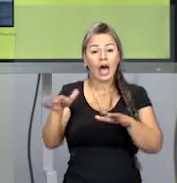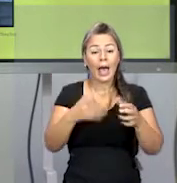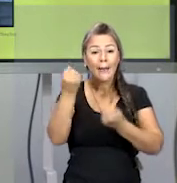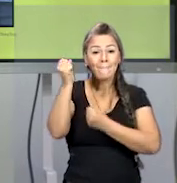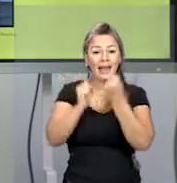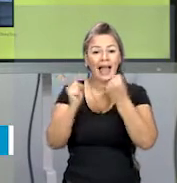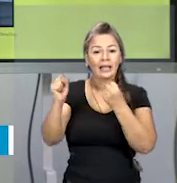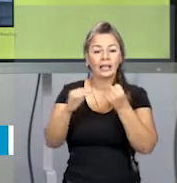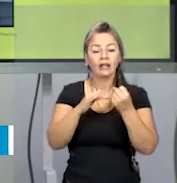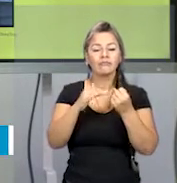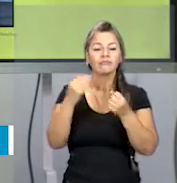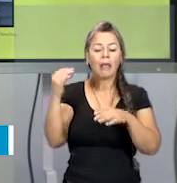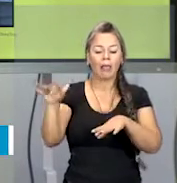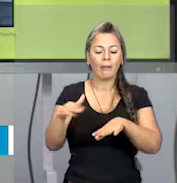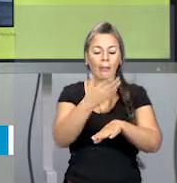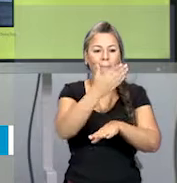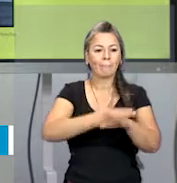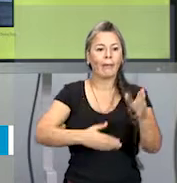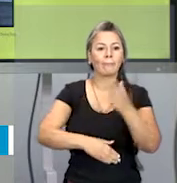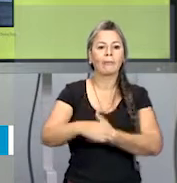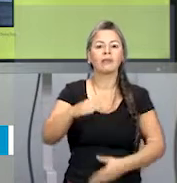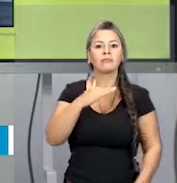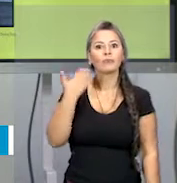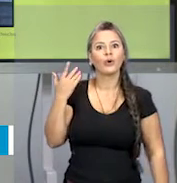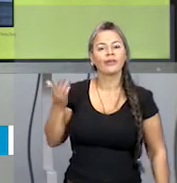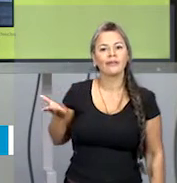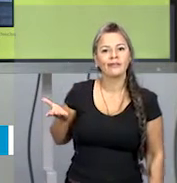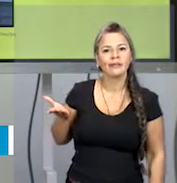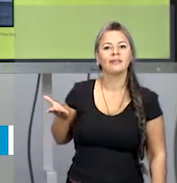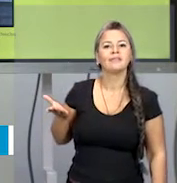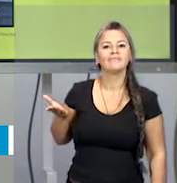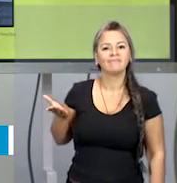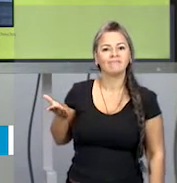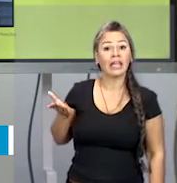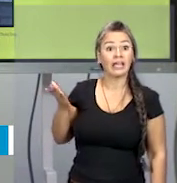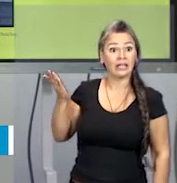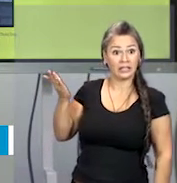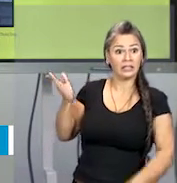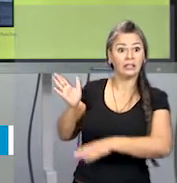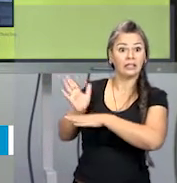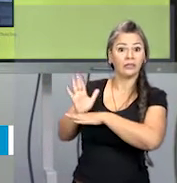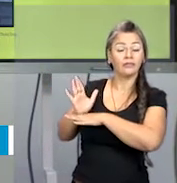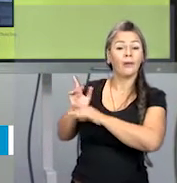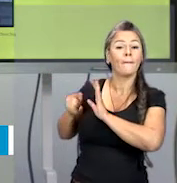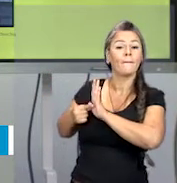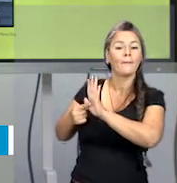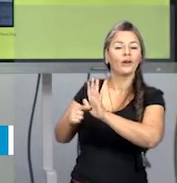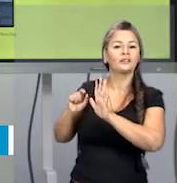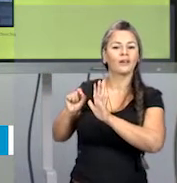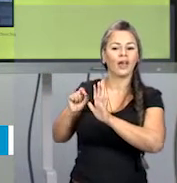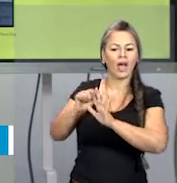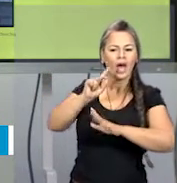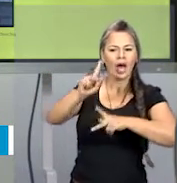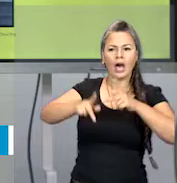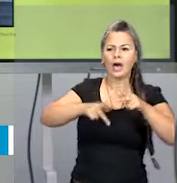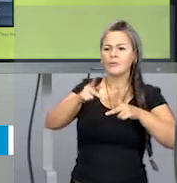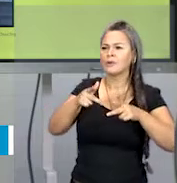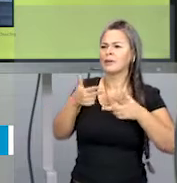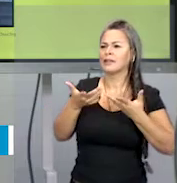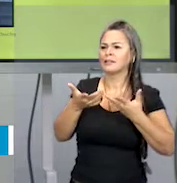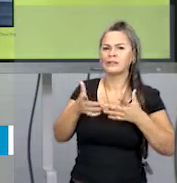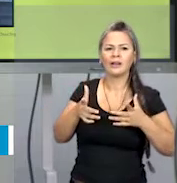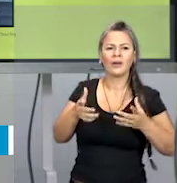que não havia forma de questionar esse sistema. A população começa a questionar a partir daquele